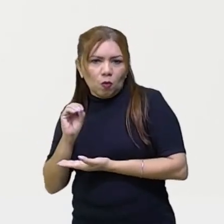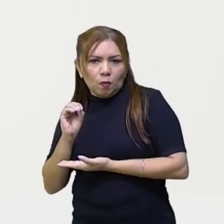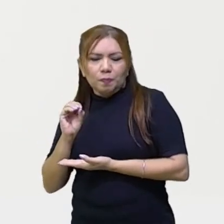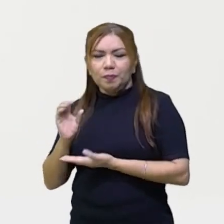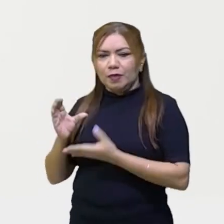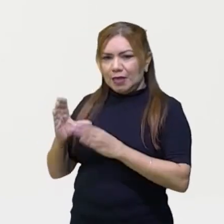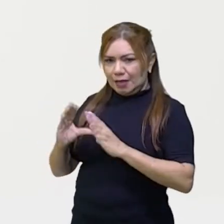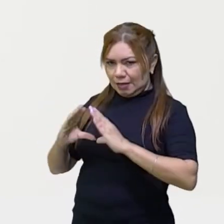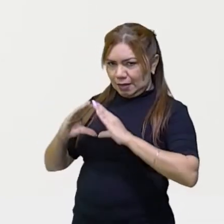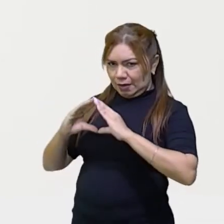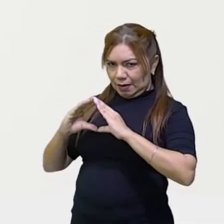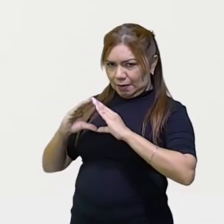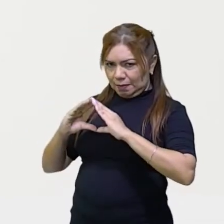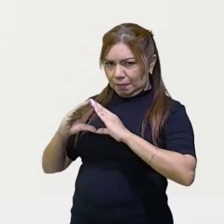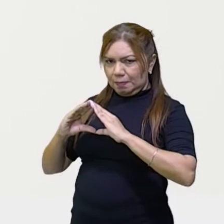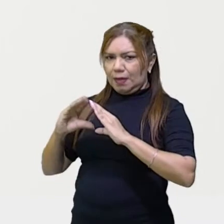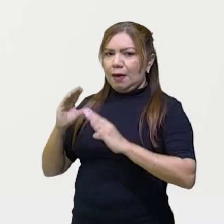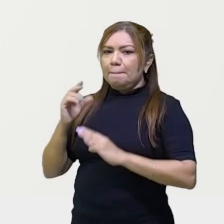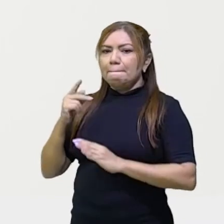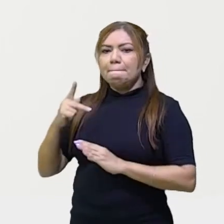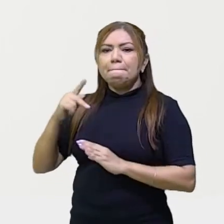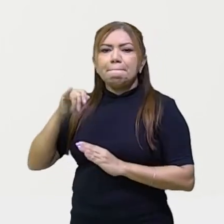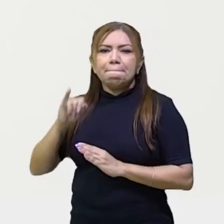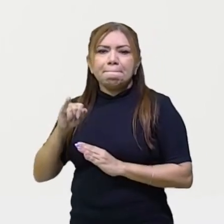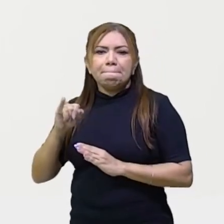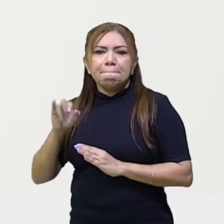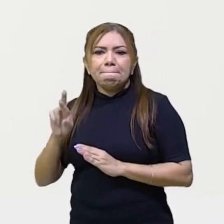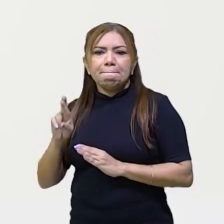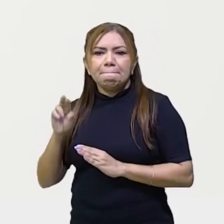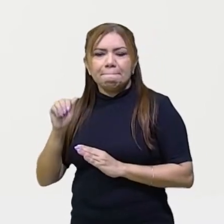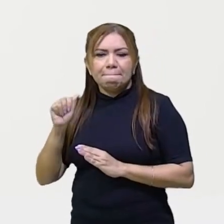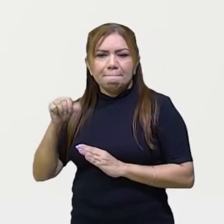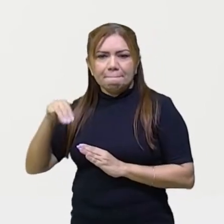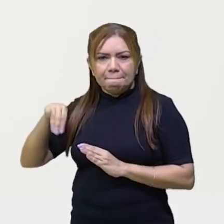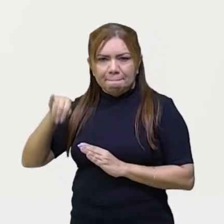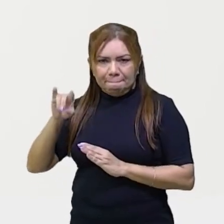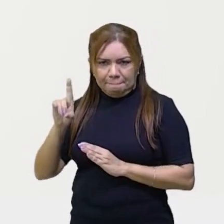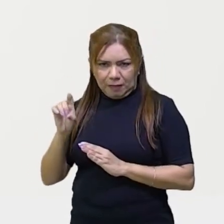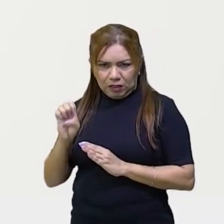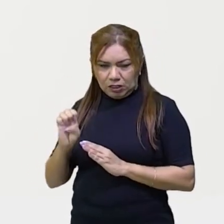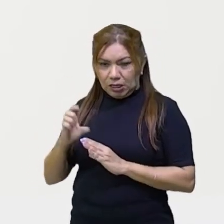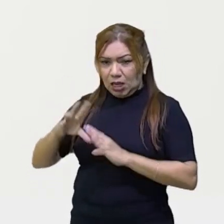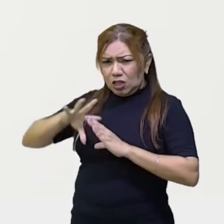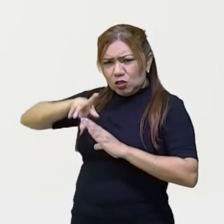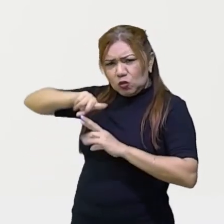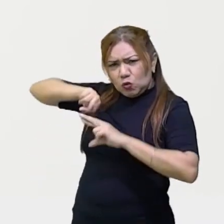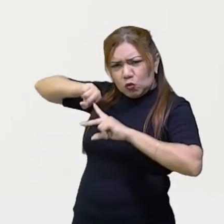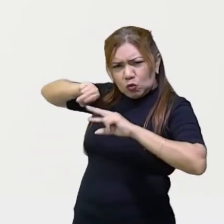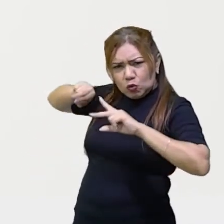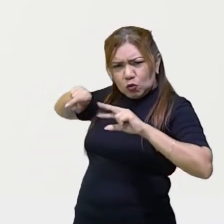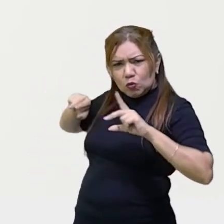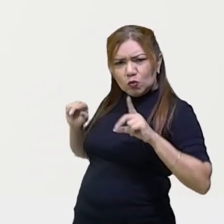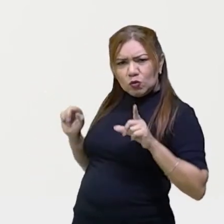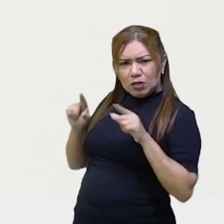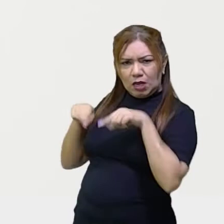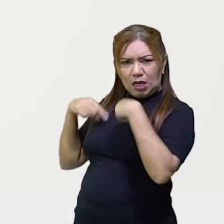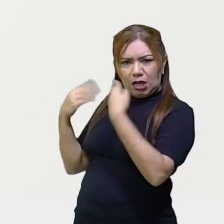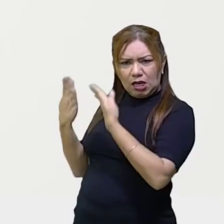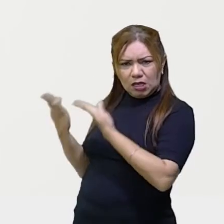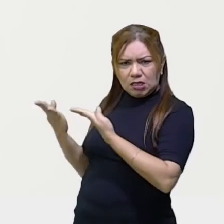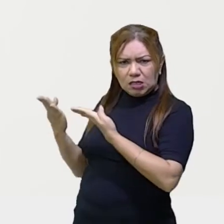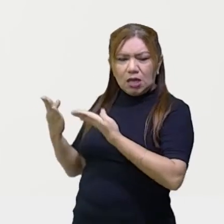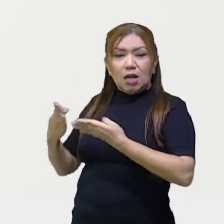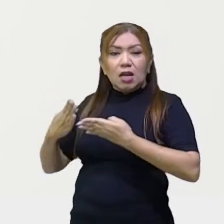penta 5 ok estão parecendo para vocês são poliedros são poliedros